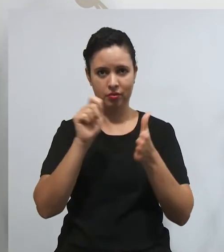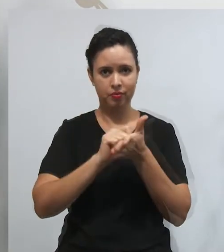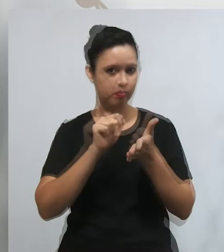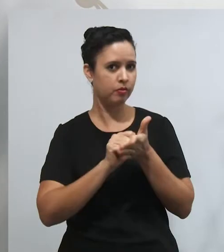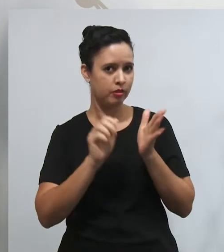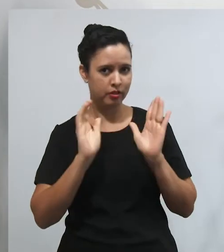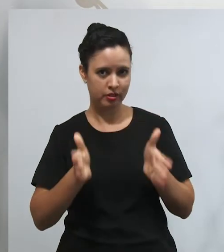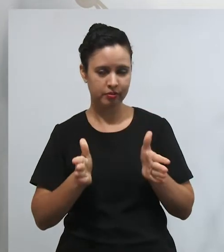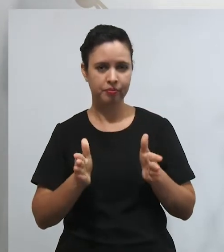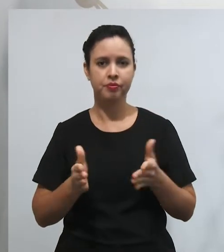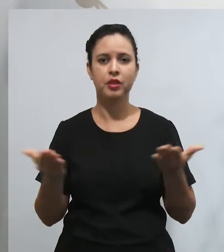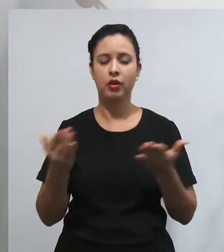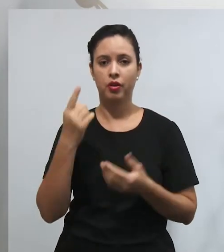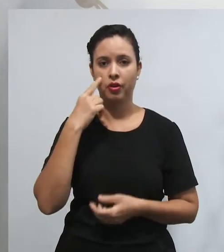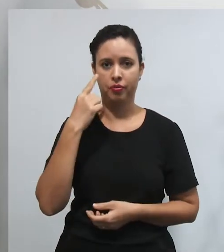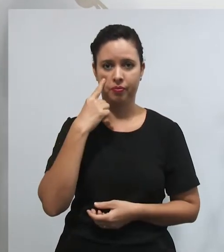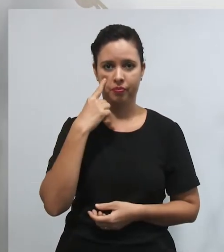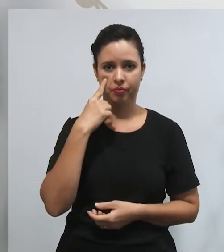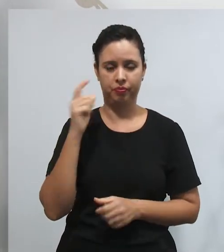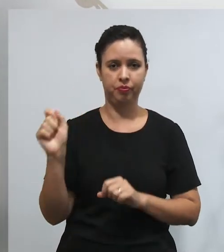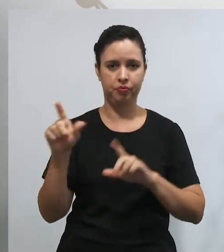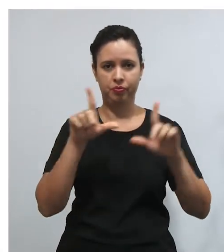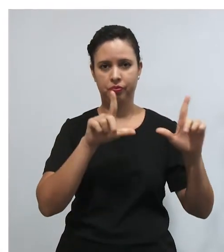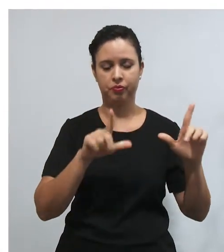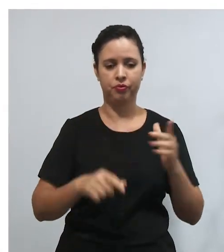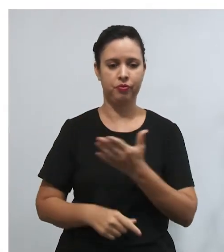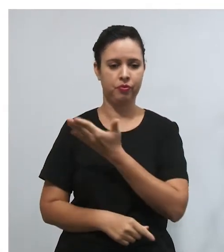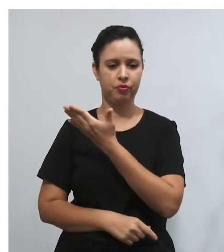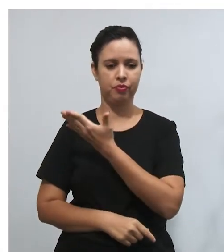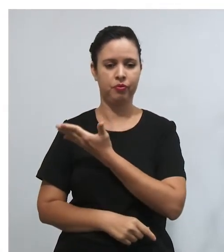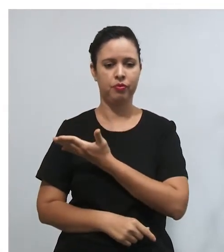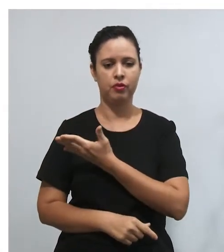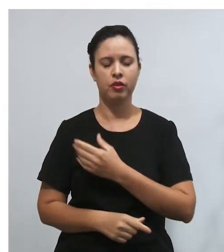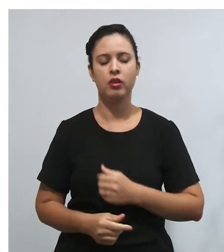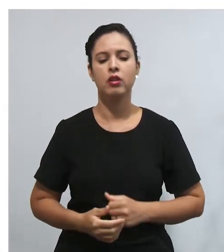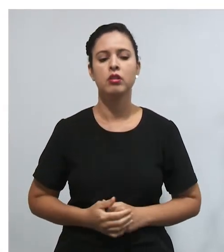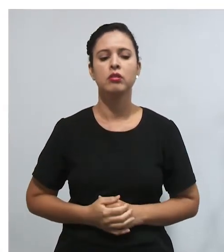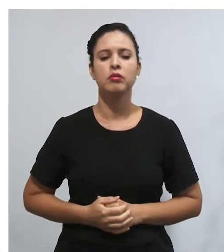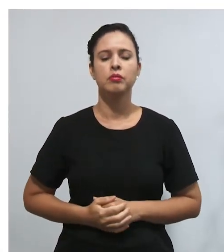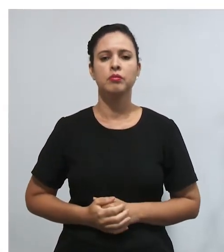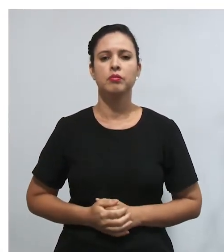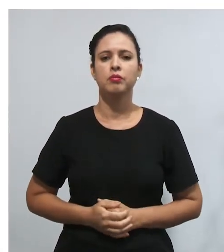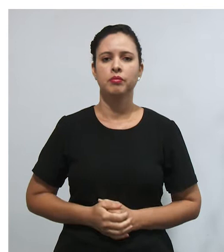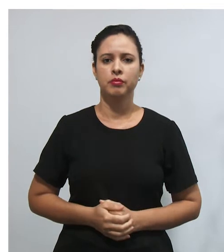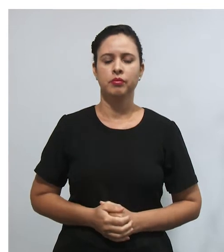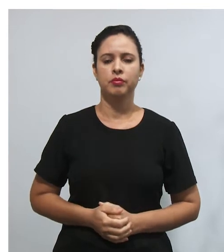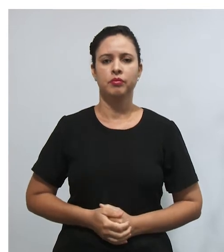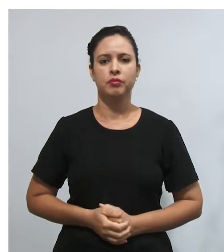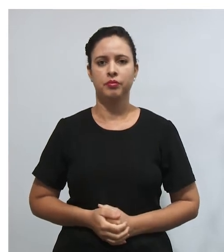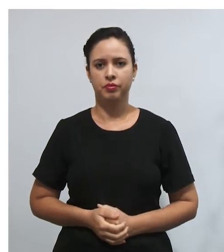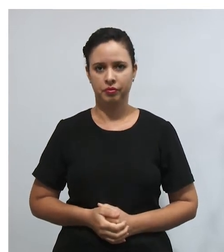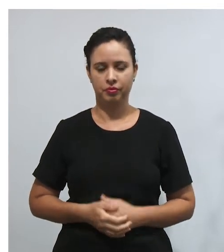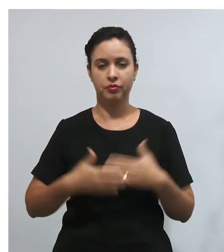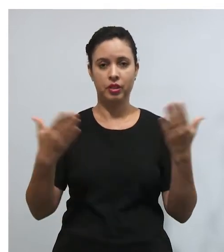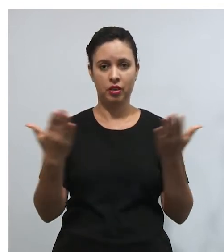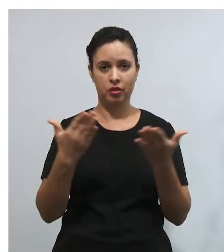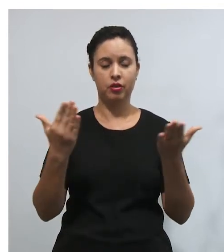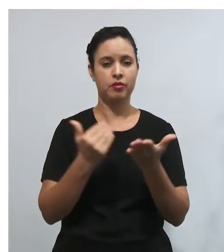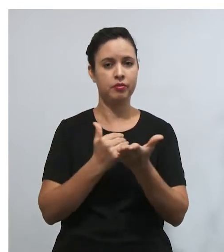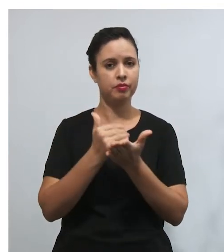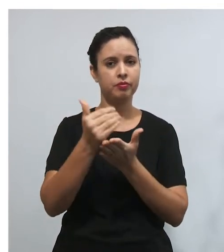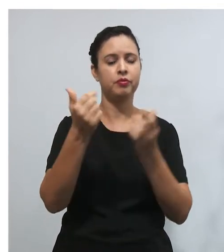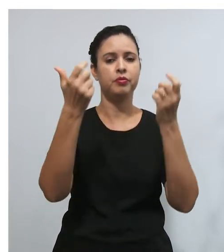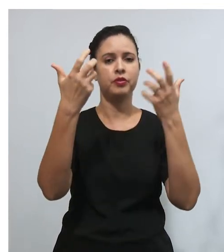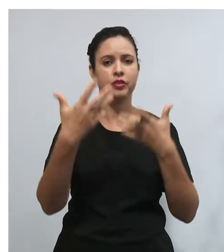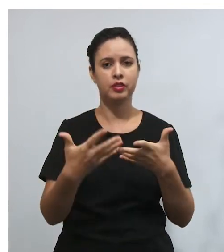aí? Vamos seguindo aqui com os nossos dispositivos. Agora a gente vai falar de dispositivos de entrada e